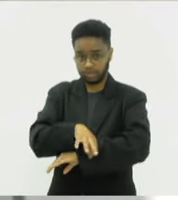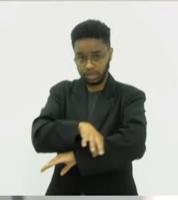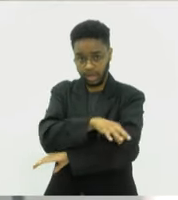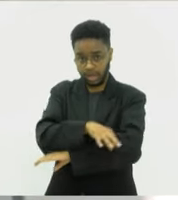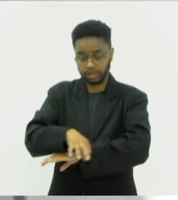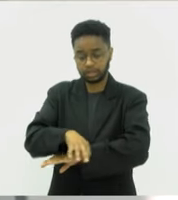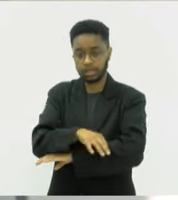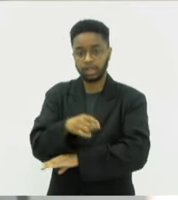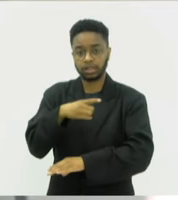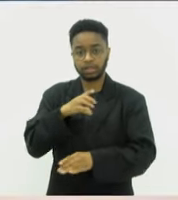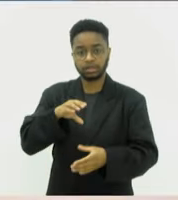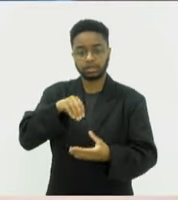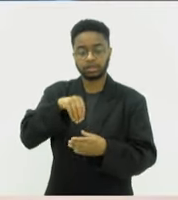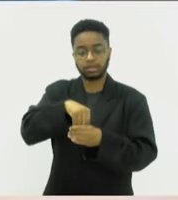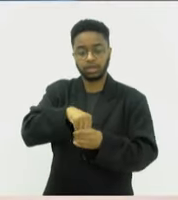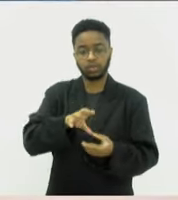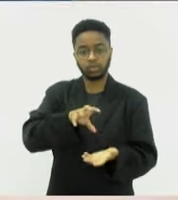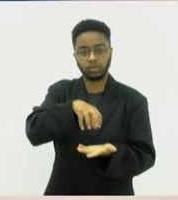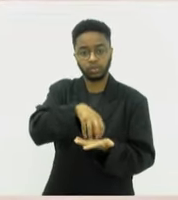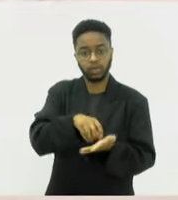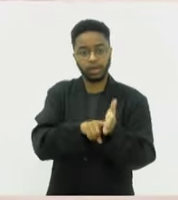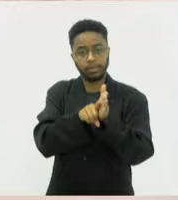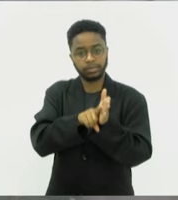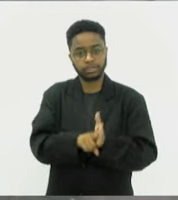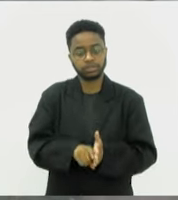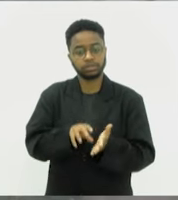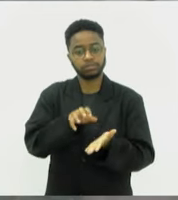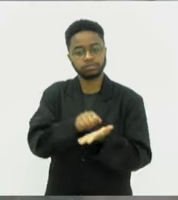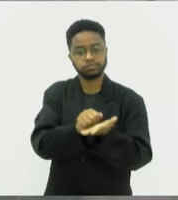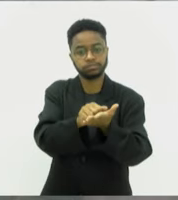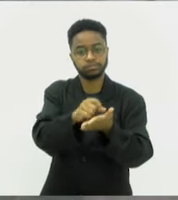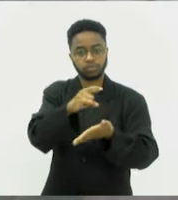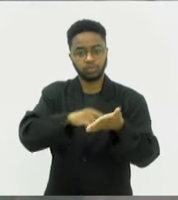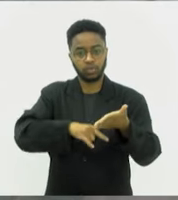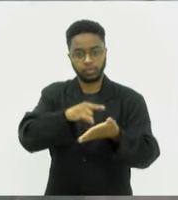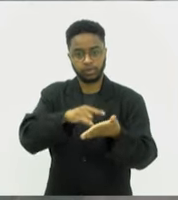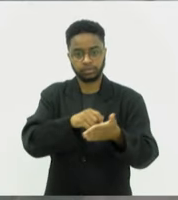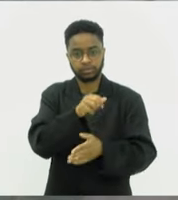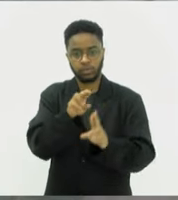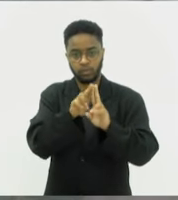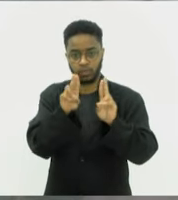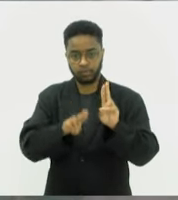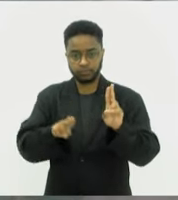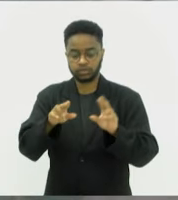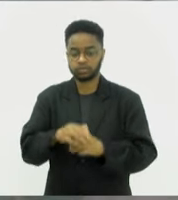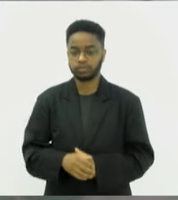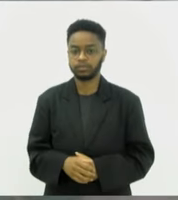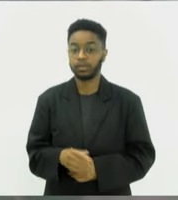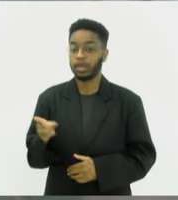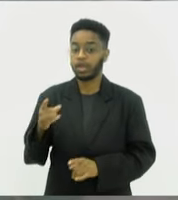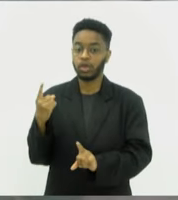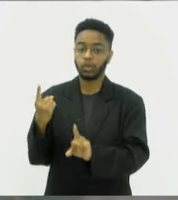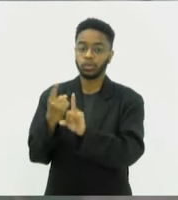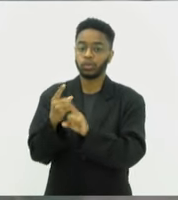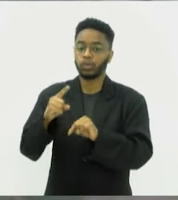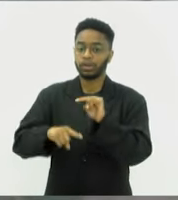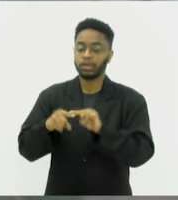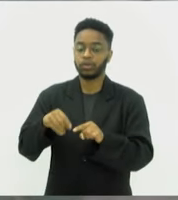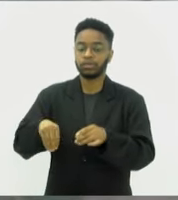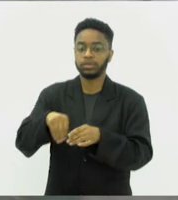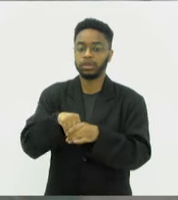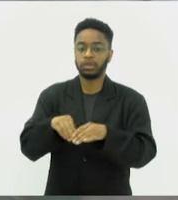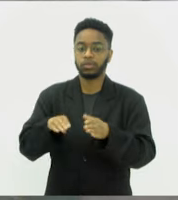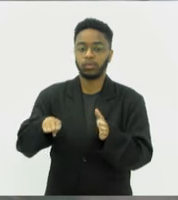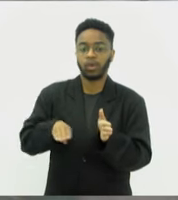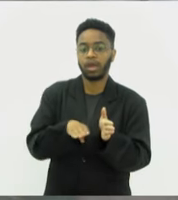no Núcleo de Pesquisa e Documentação da UFRJ. O Péricles encontrou todo esse material na garagem do avô. Aqui no acervo